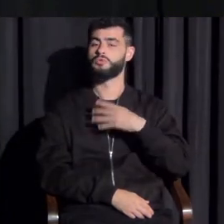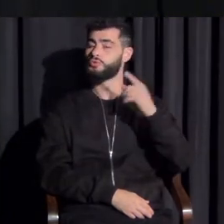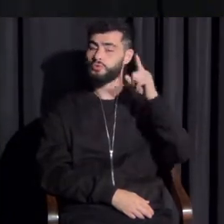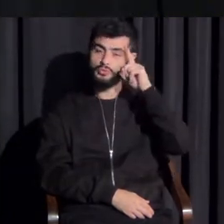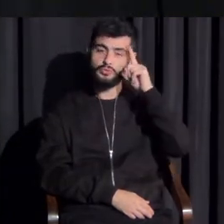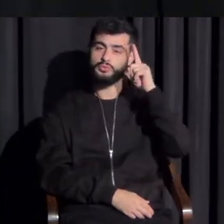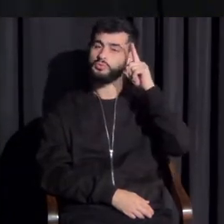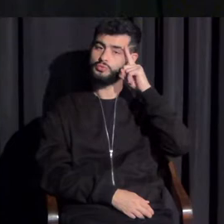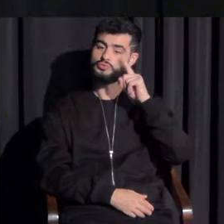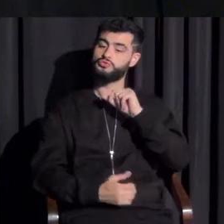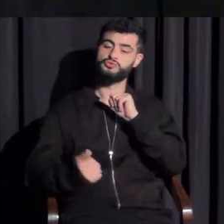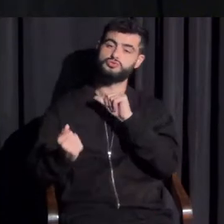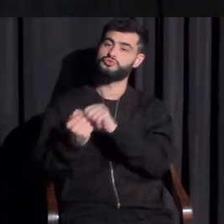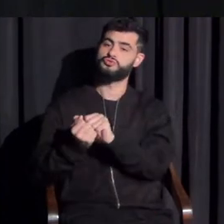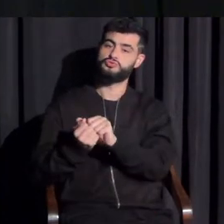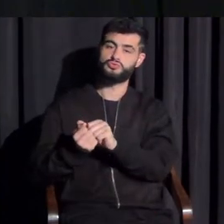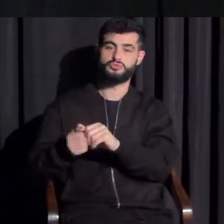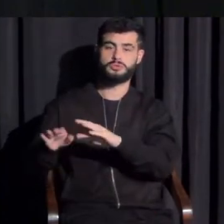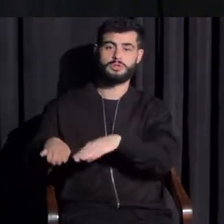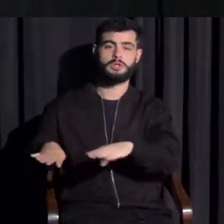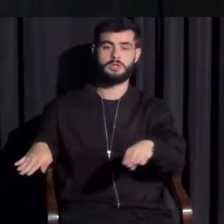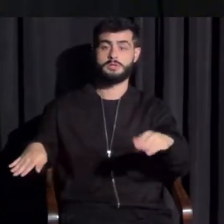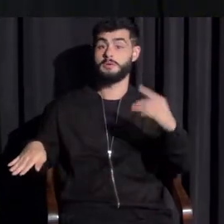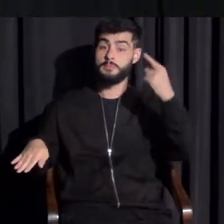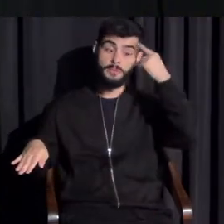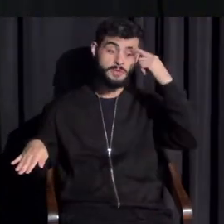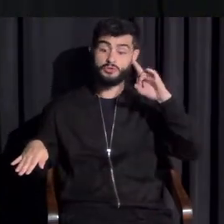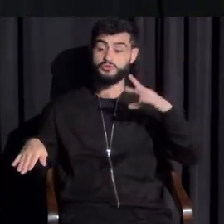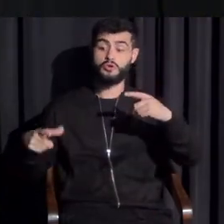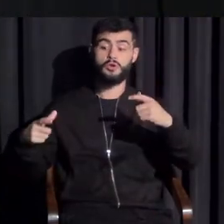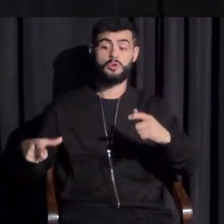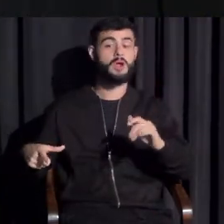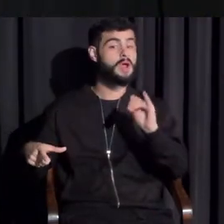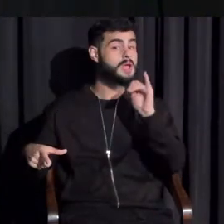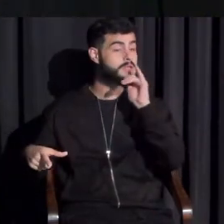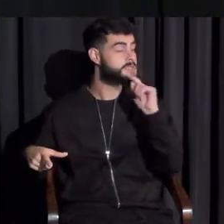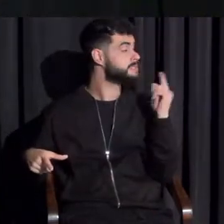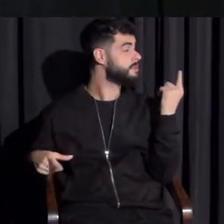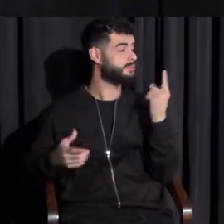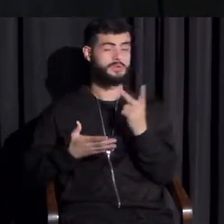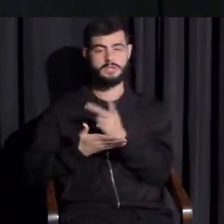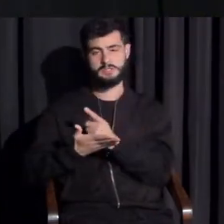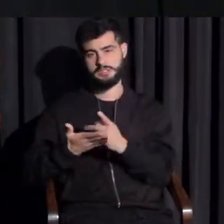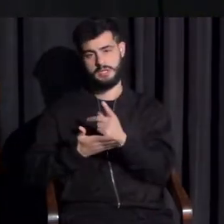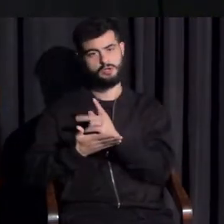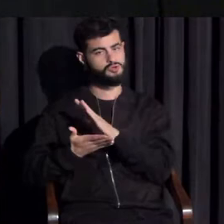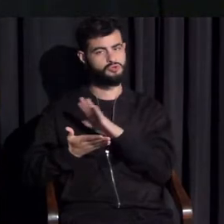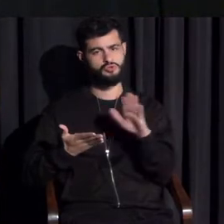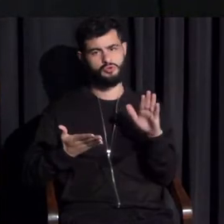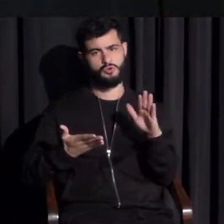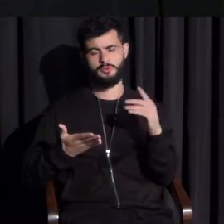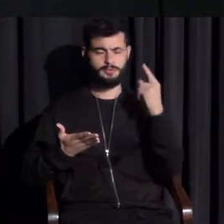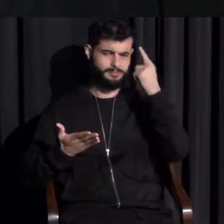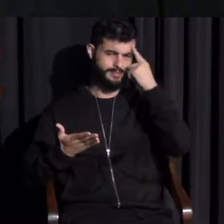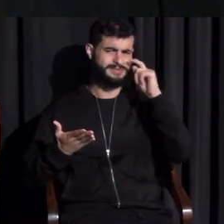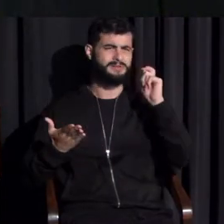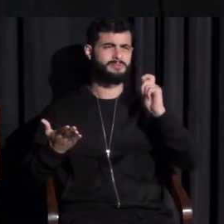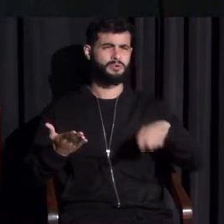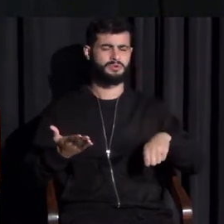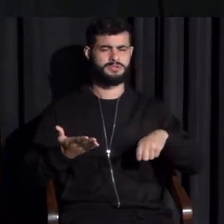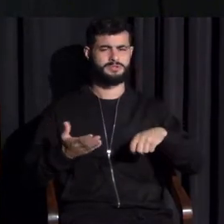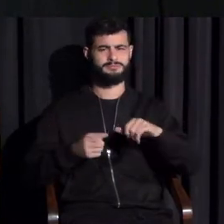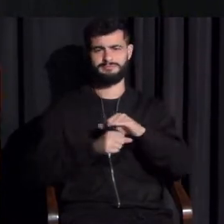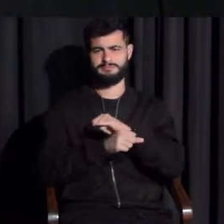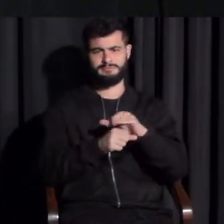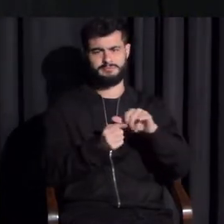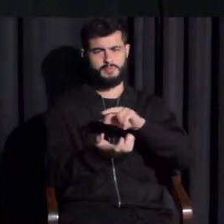cotidianamente com as crianças, pensando só nesse meu pedacinho aqui de desenho. A gente pode pensar num monte de outras coisas. Pensou uma cidade que tivesse sons de